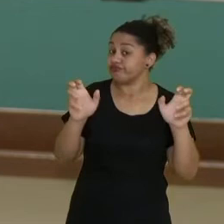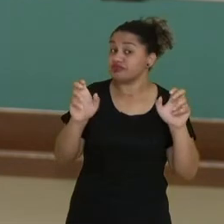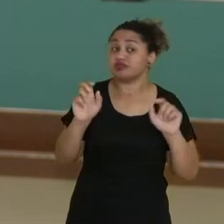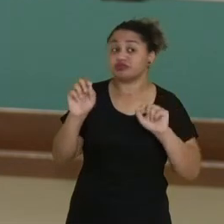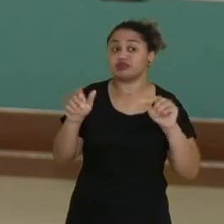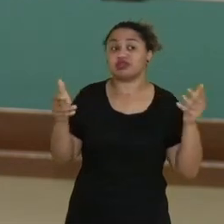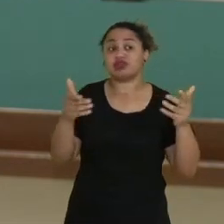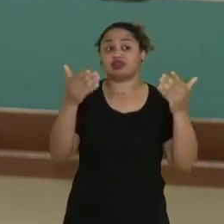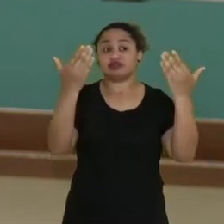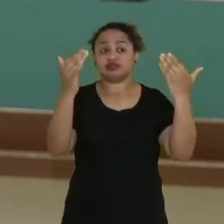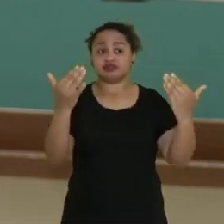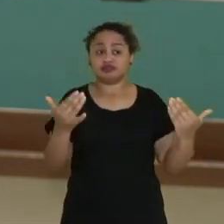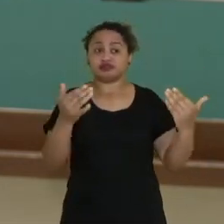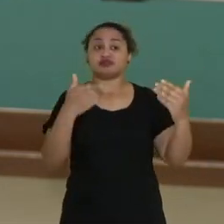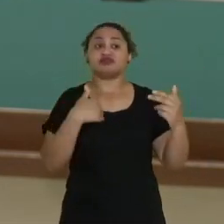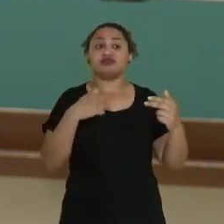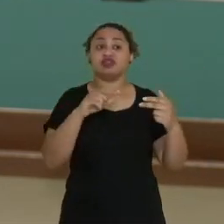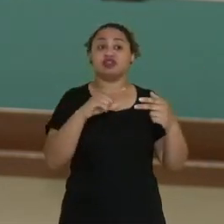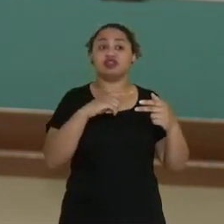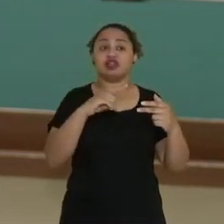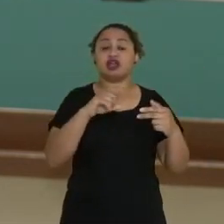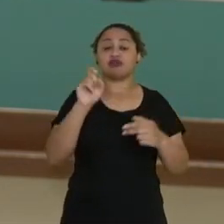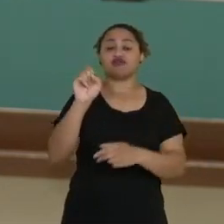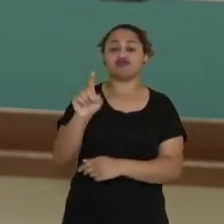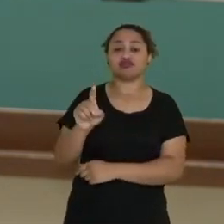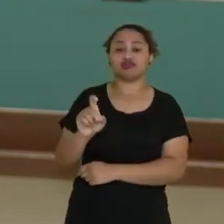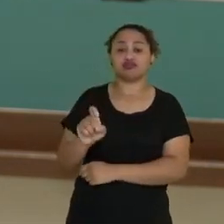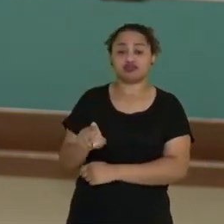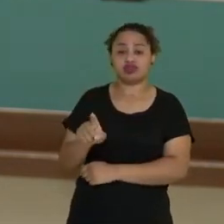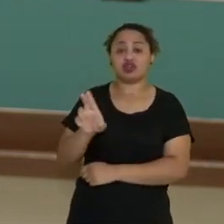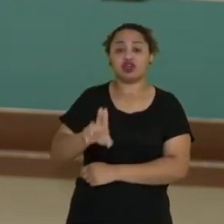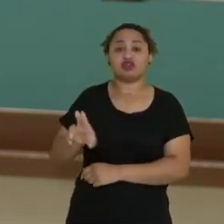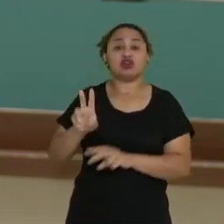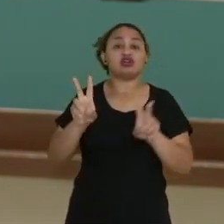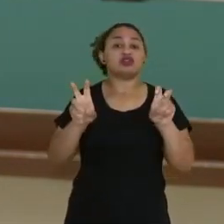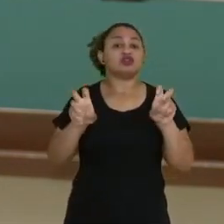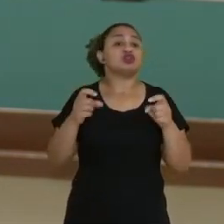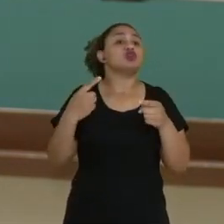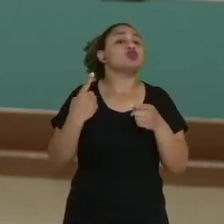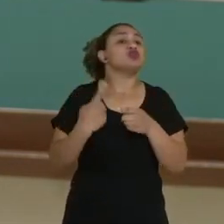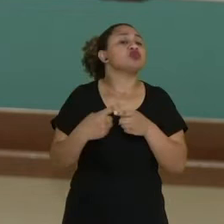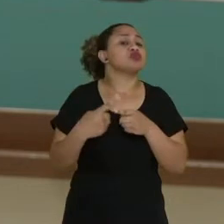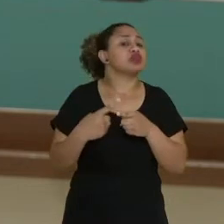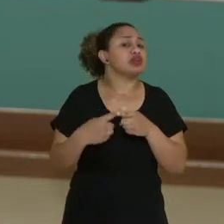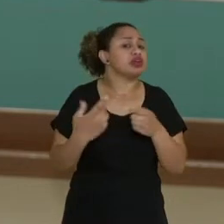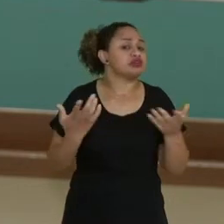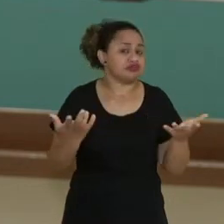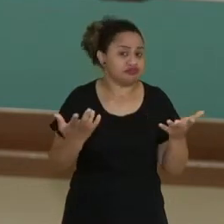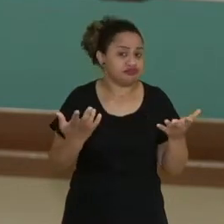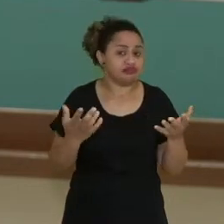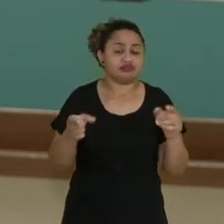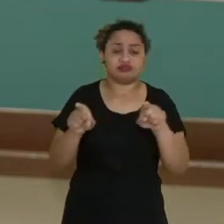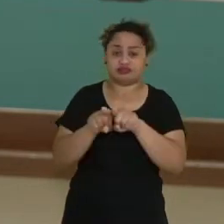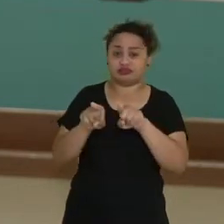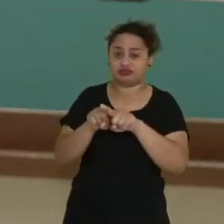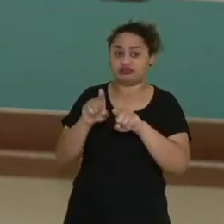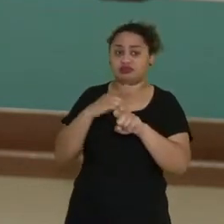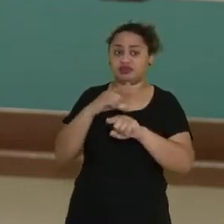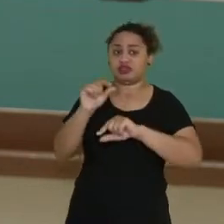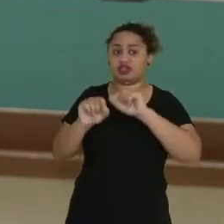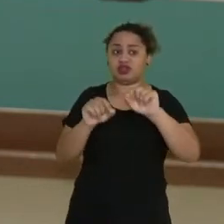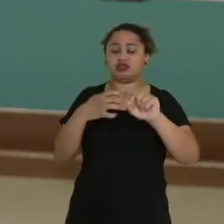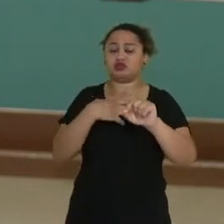vai analisar os 2 pontos foram utilizados por quê? Ocorre também um